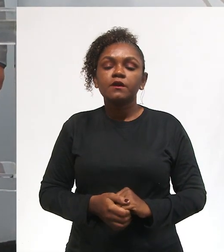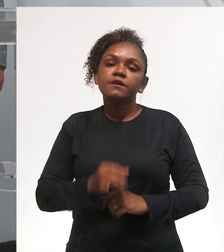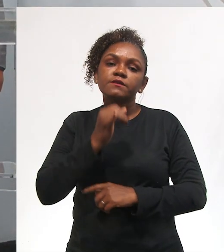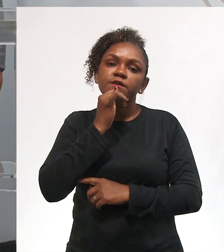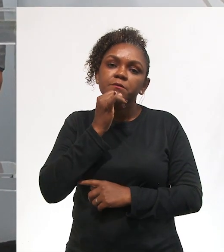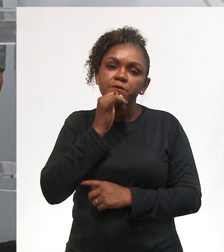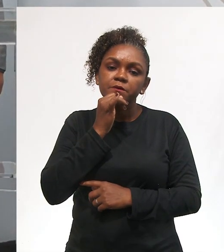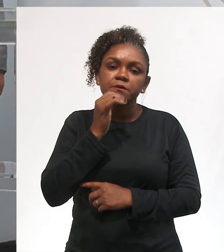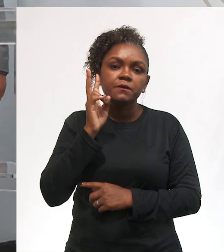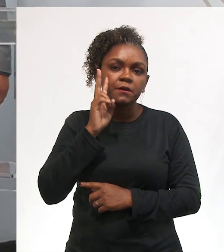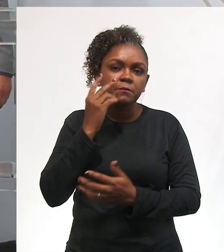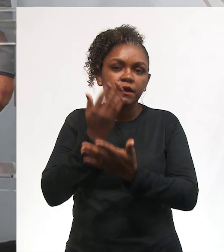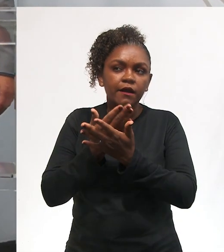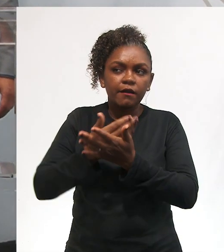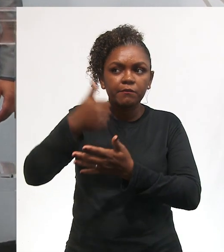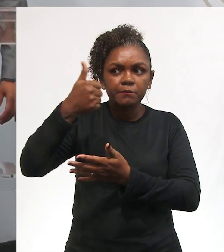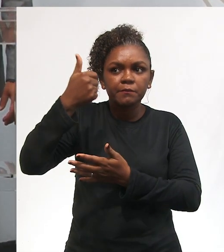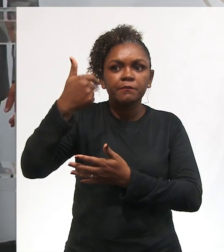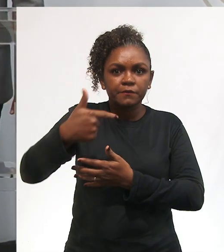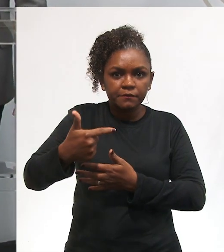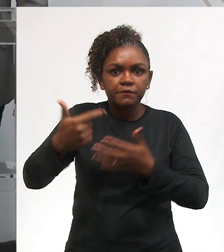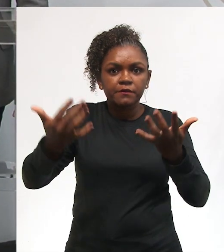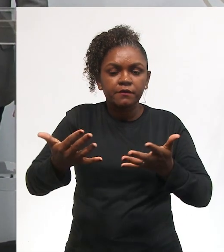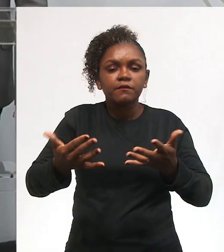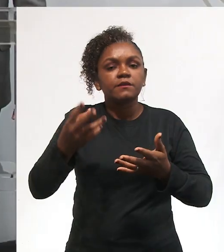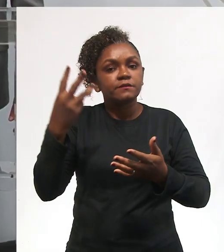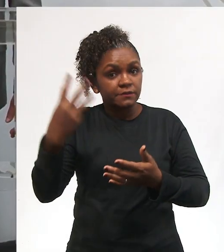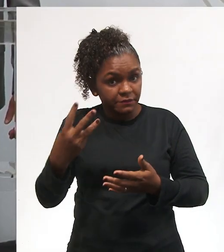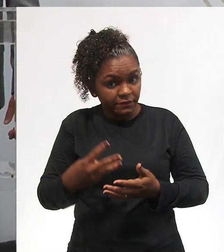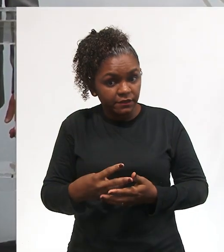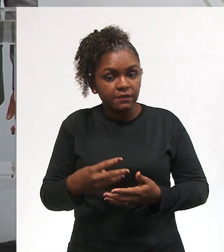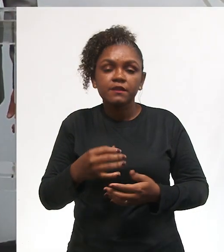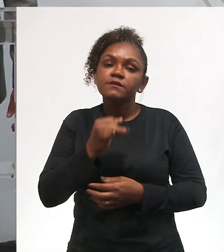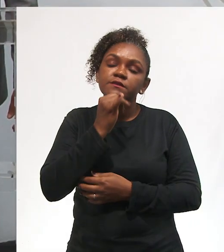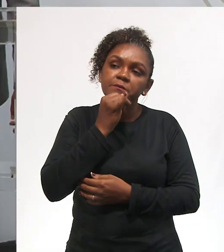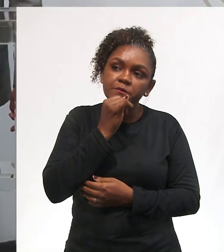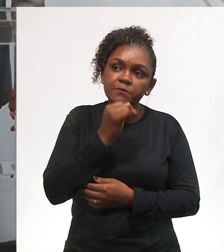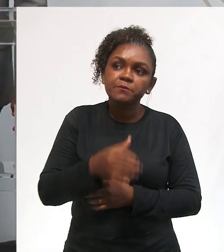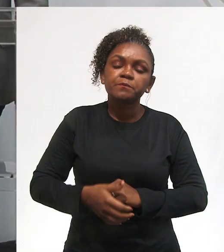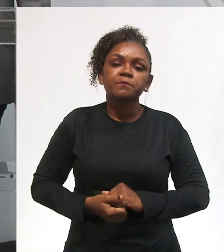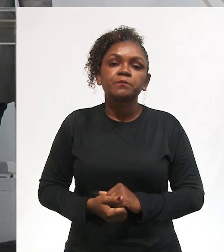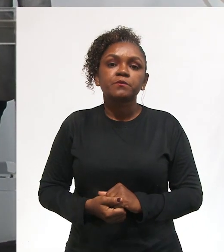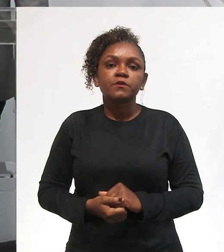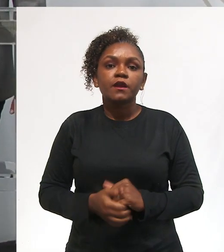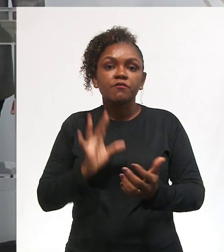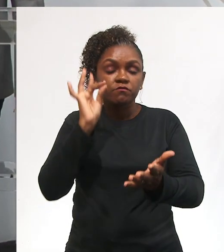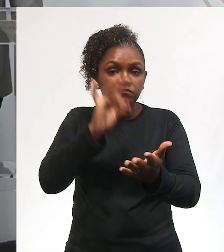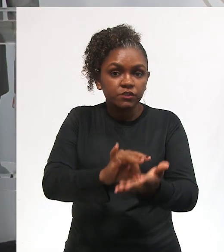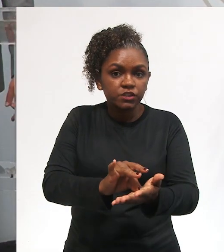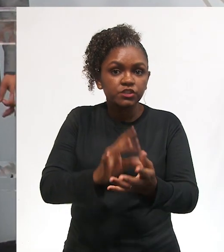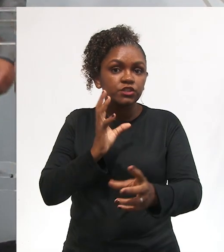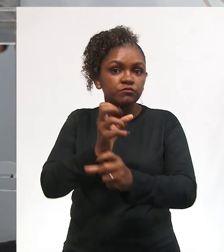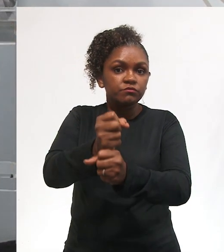desde a primeira aula, né, pessoal? Por exemplo, que é o custo efetivo total, né?